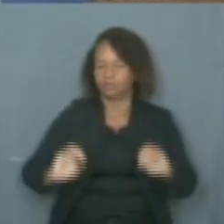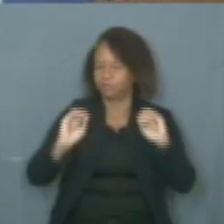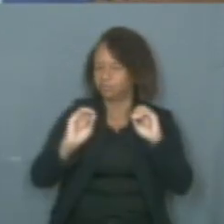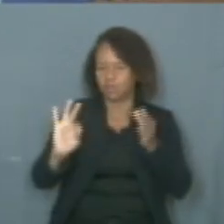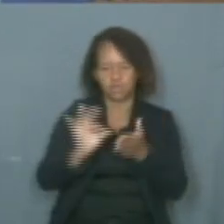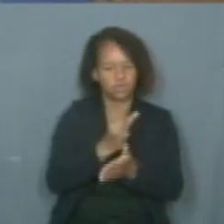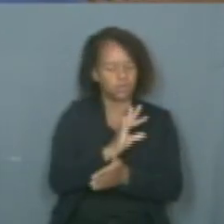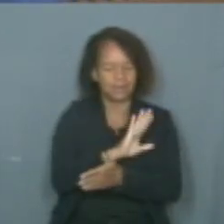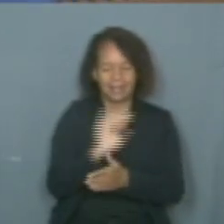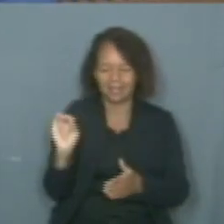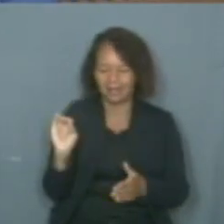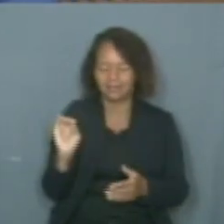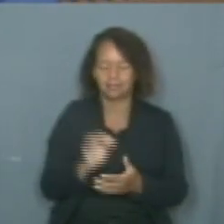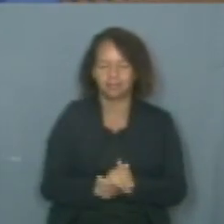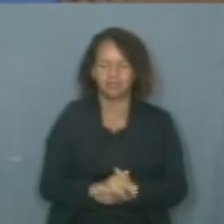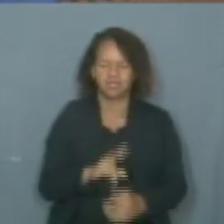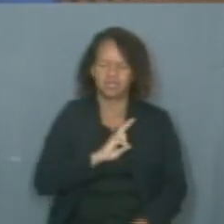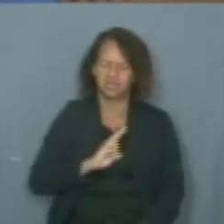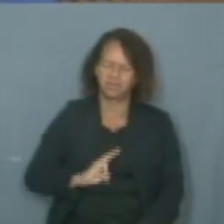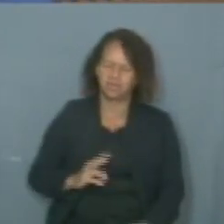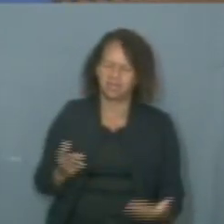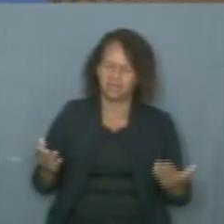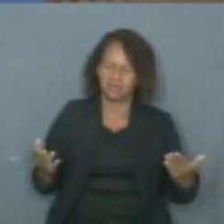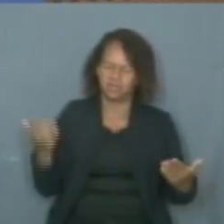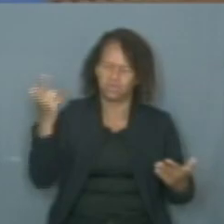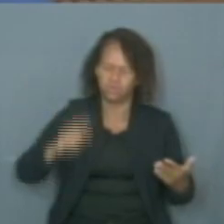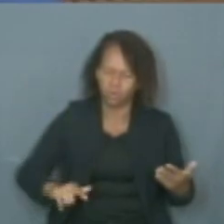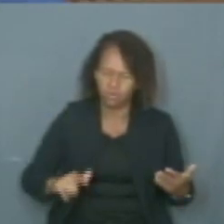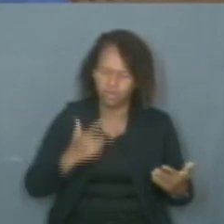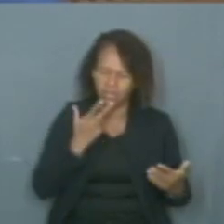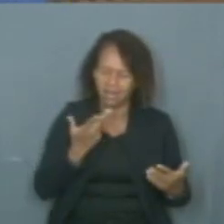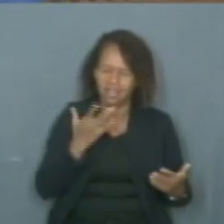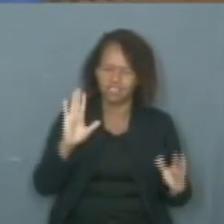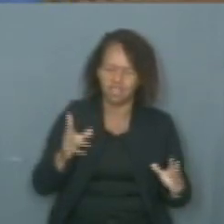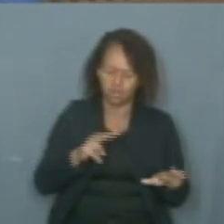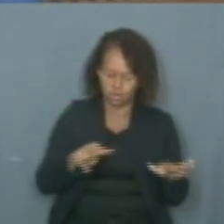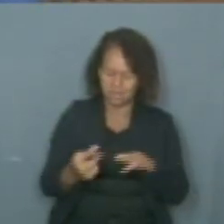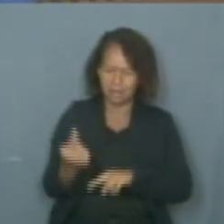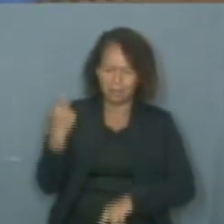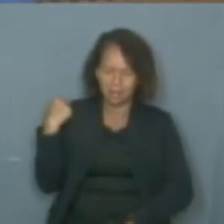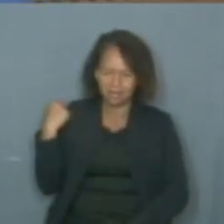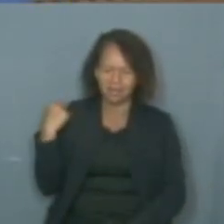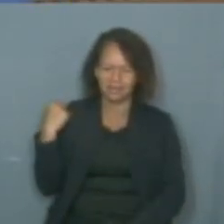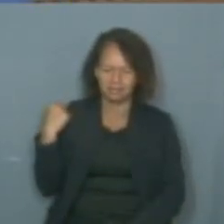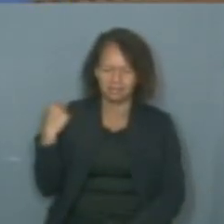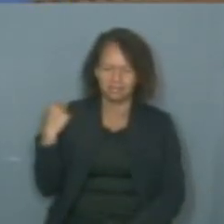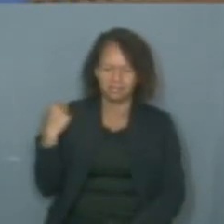assinou. Vereadora, de novo aqui, eu falei há 2 semanas.